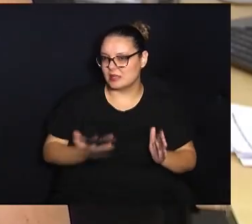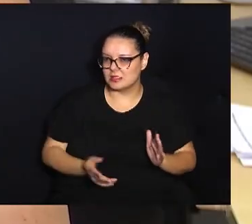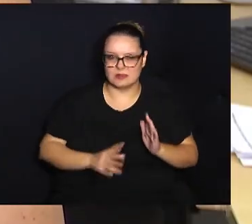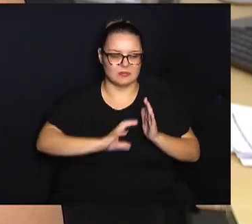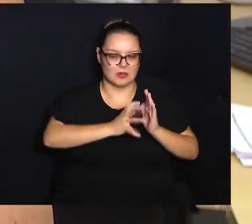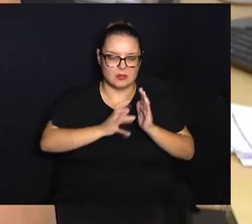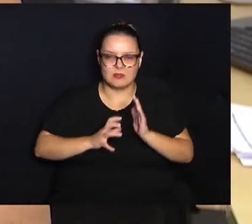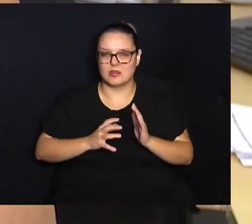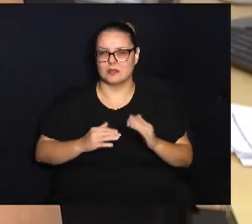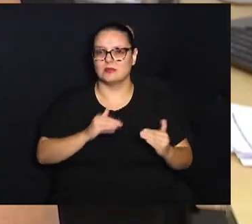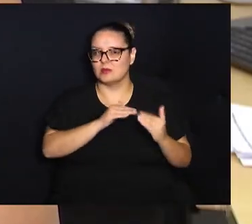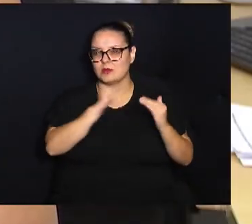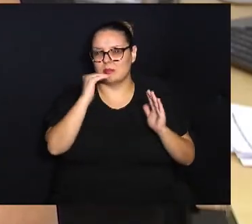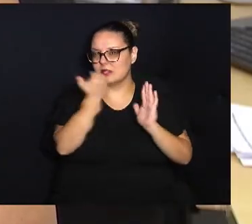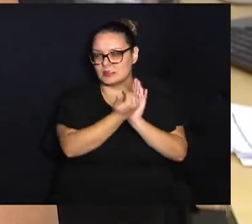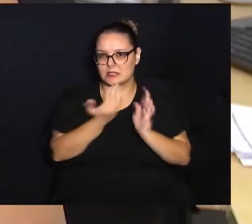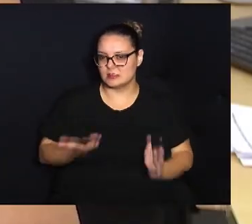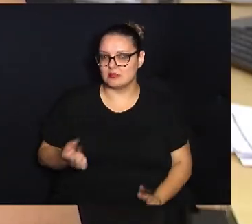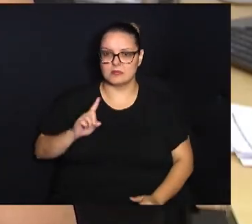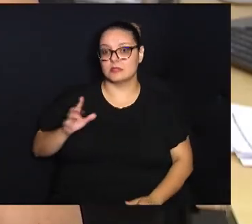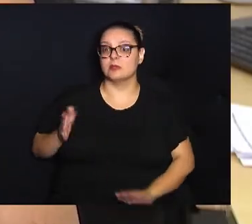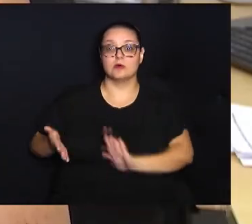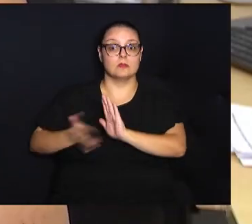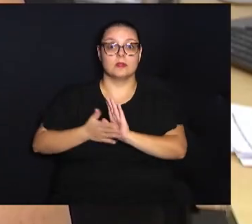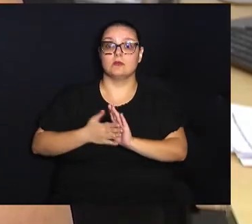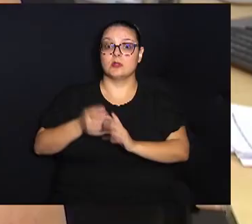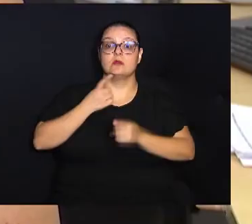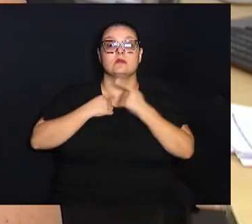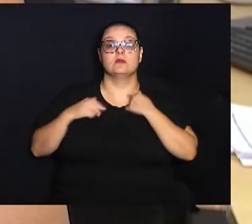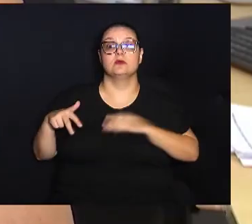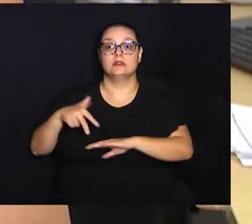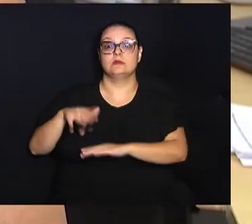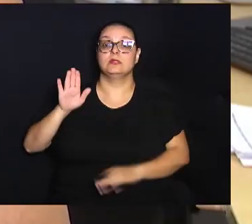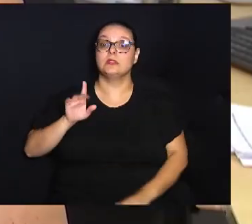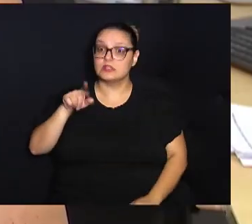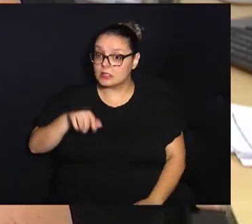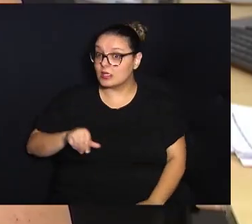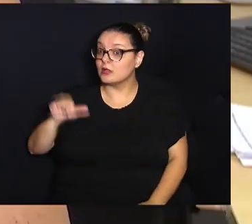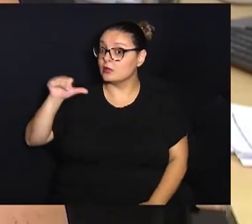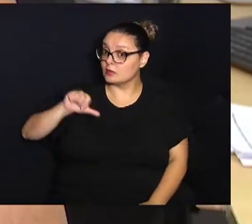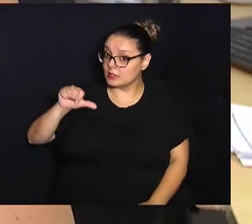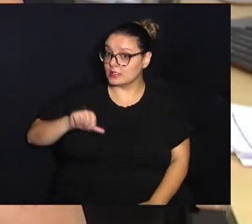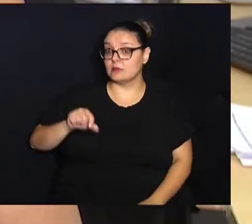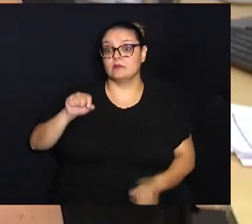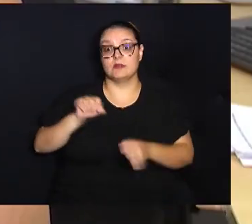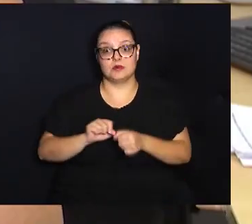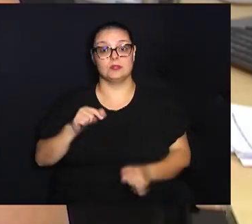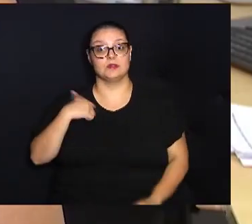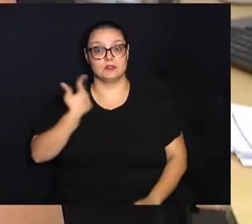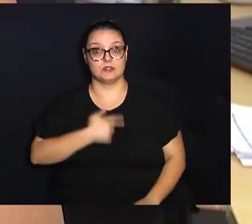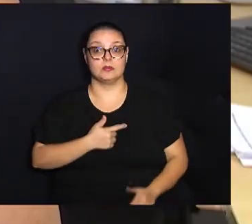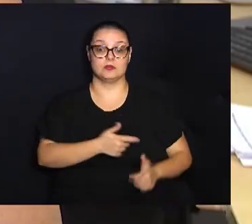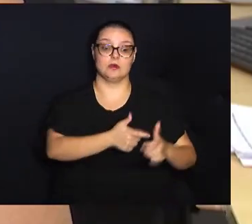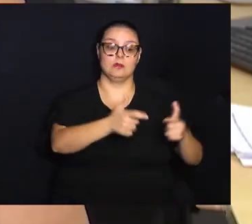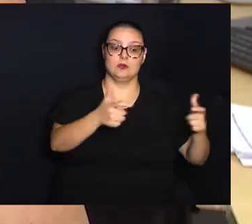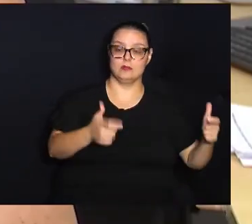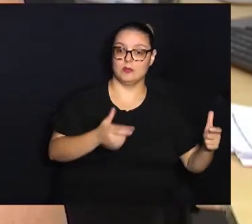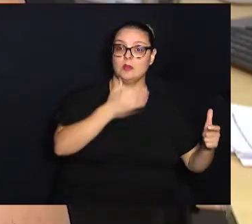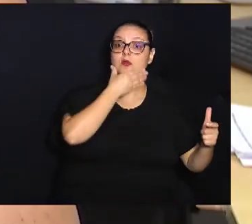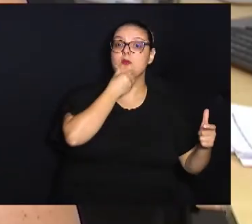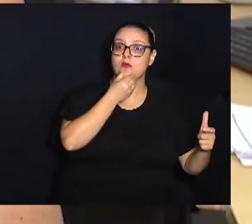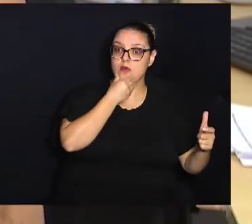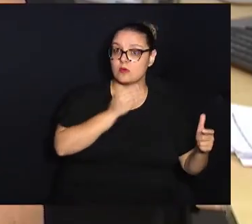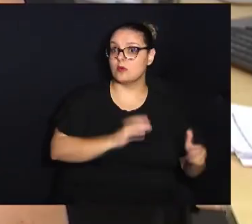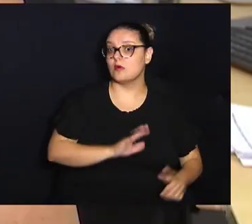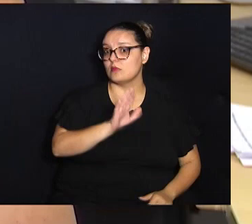propostas e com viés mesmo de serem candidatas, Isso é muito ruim, porque isso faz com que realmente a gente tenha uma maioria dos candidatos